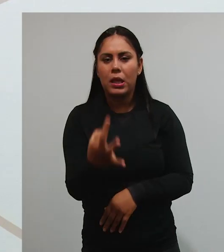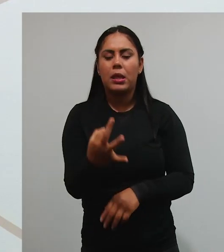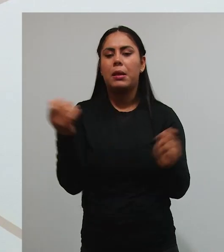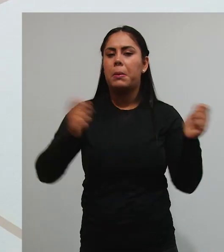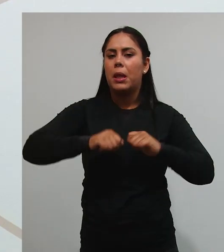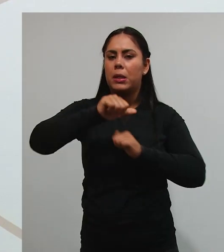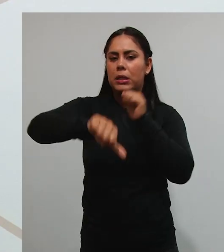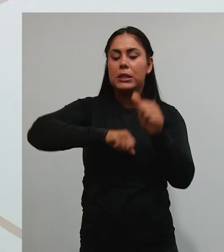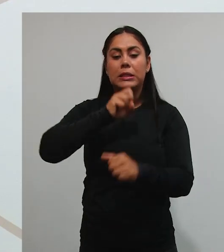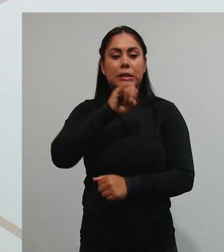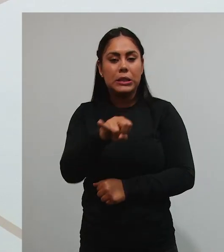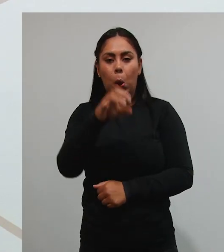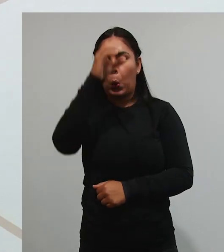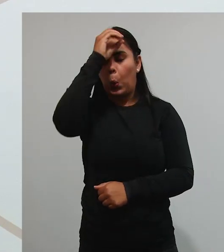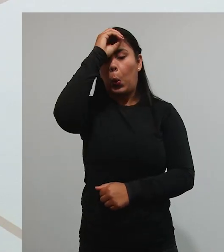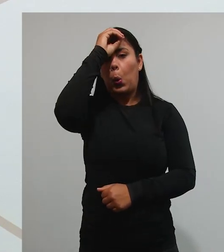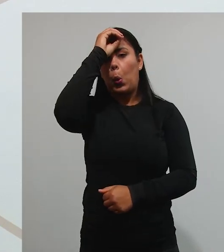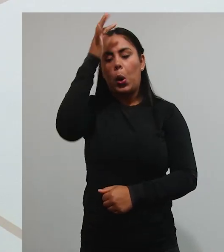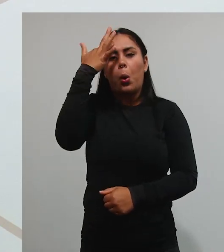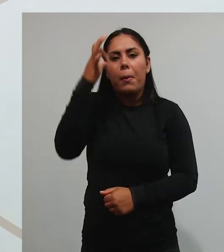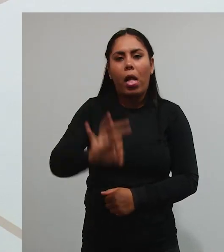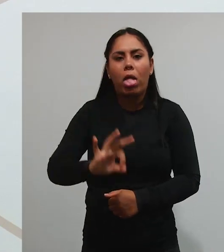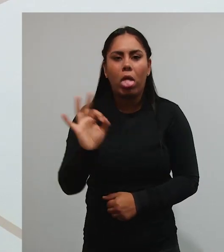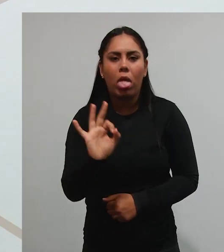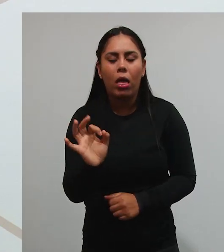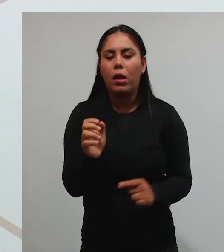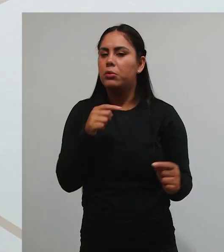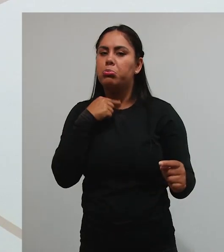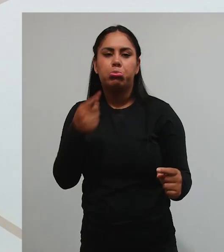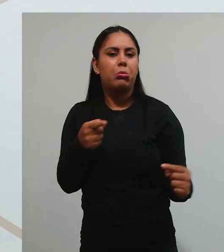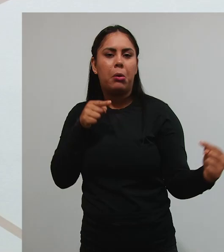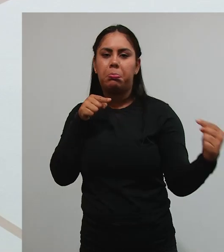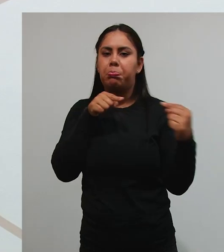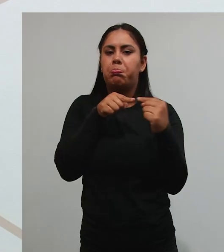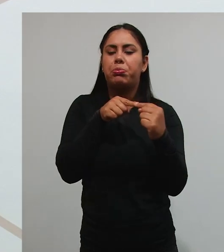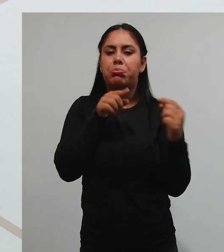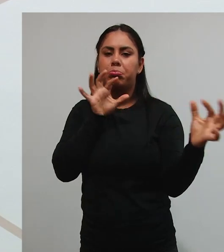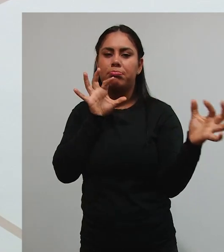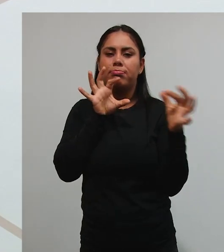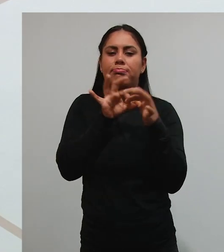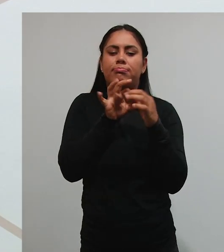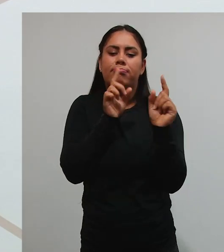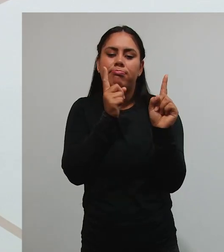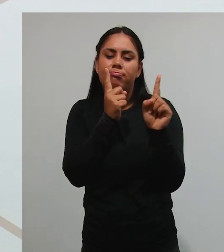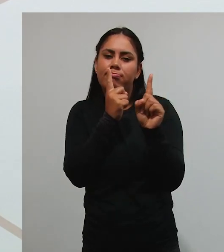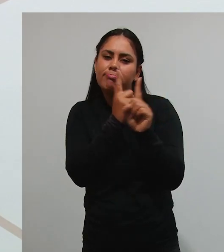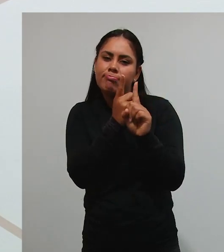transformar. Se ele não compreender, ele não consegue se aproximar, não consegue